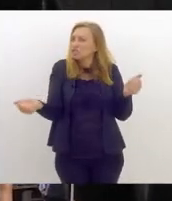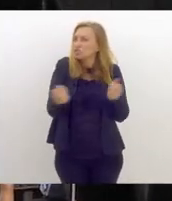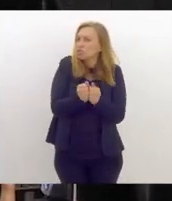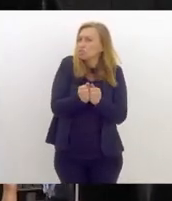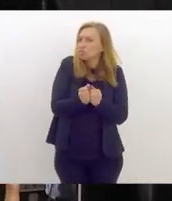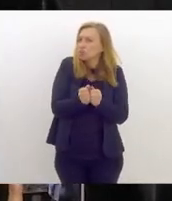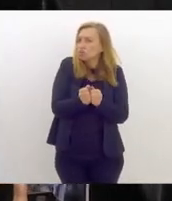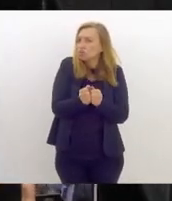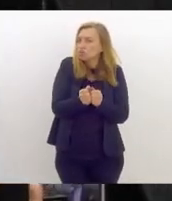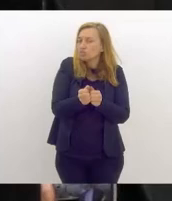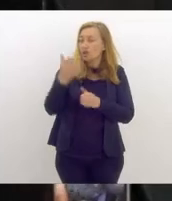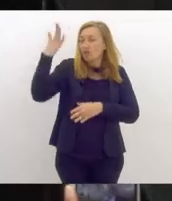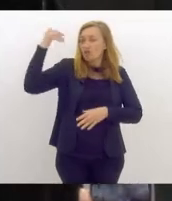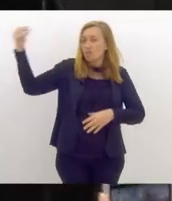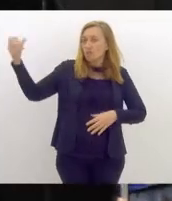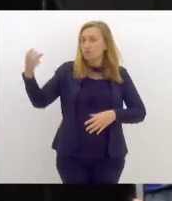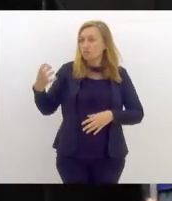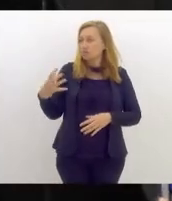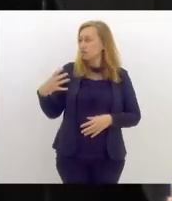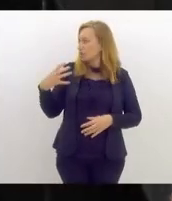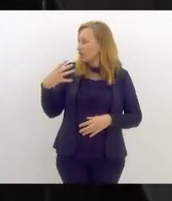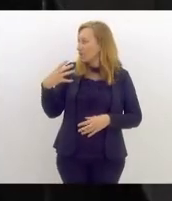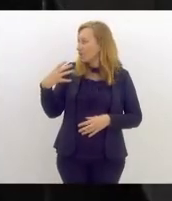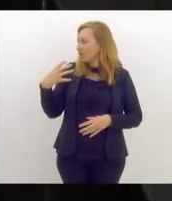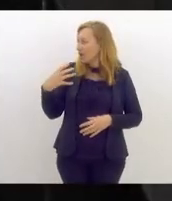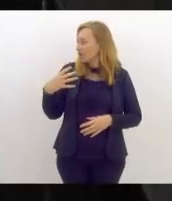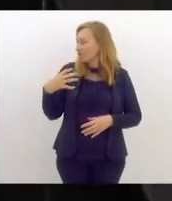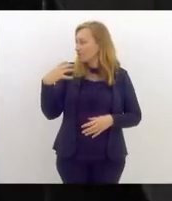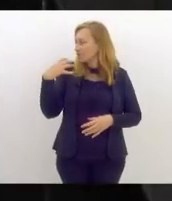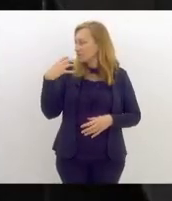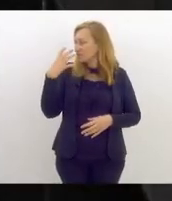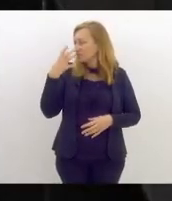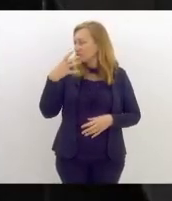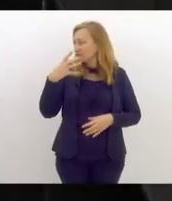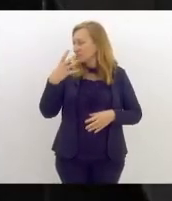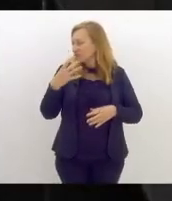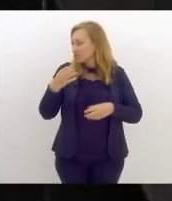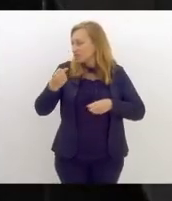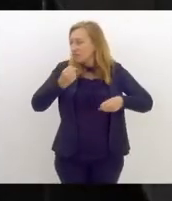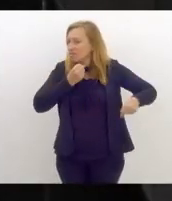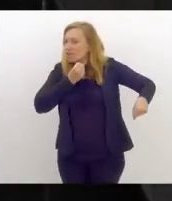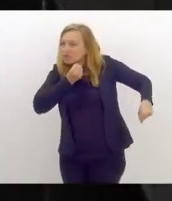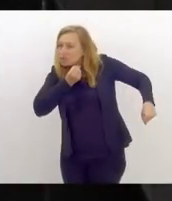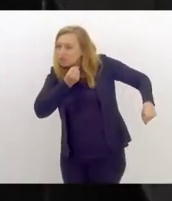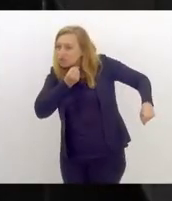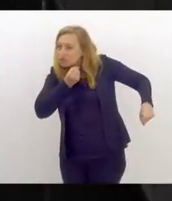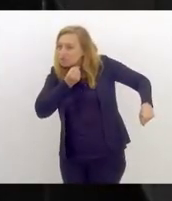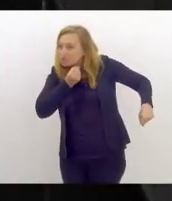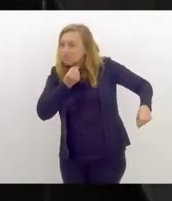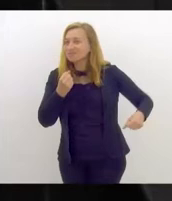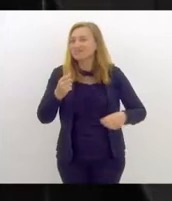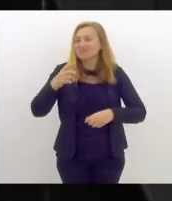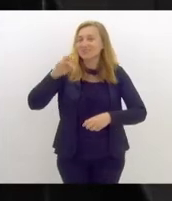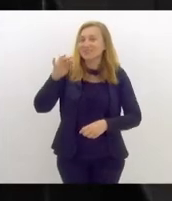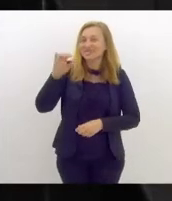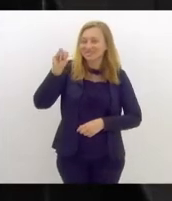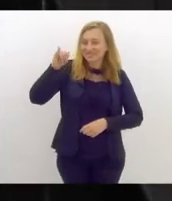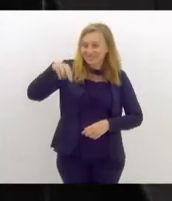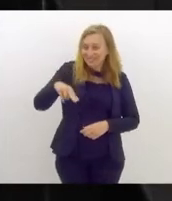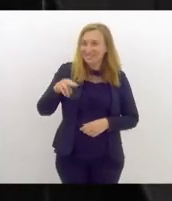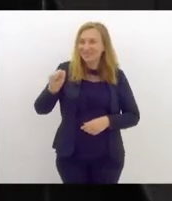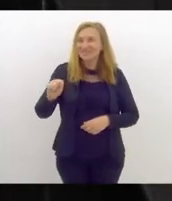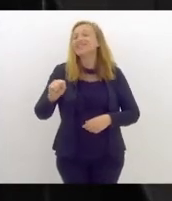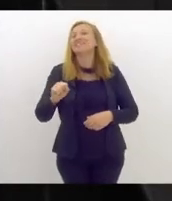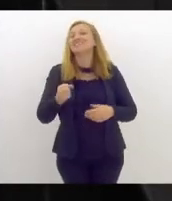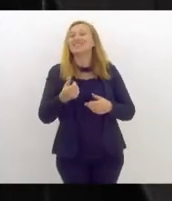de ícones como Roberto Carlos né um ícone até hoje é figuras como Vanderleia Martin enfim entre grandes artistas